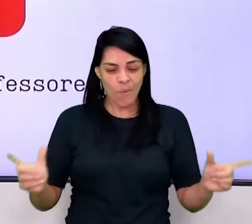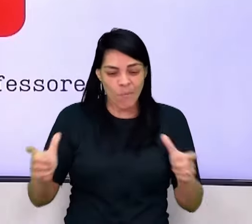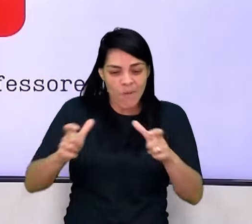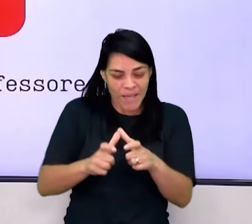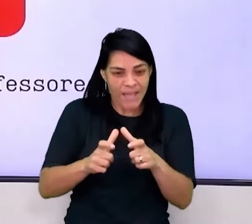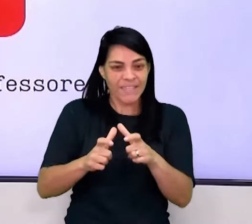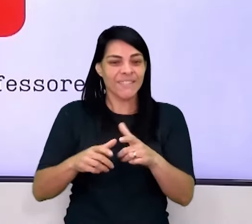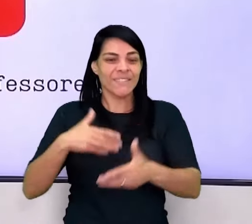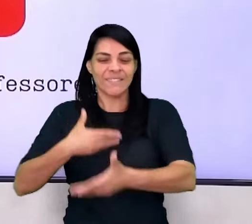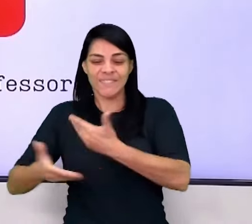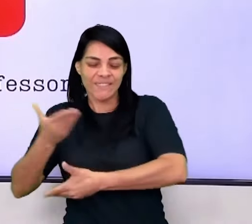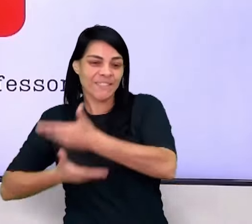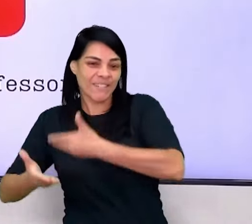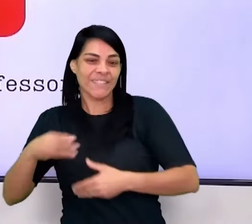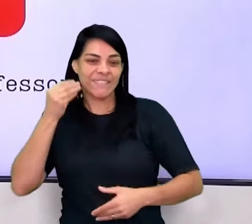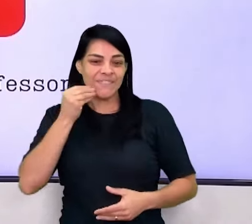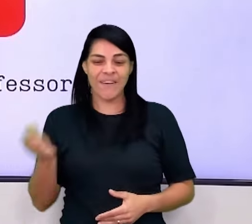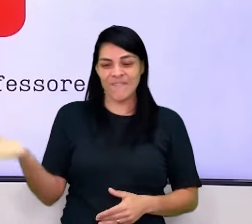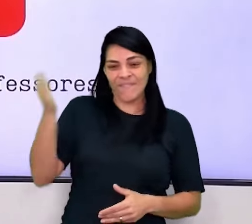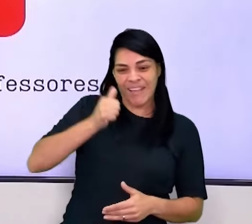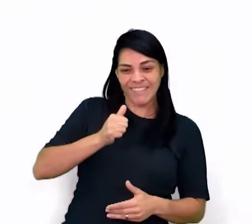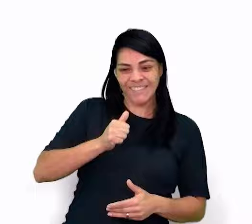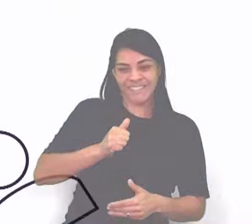trocando experiências com os nossos colegas. Vem!